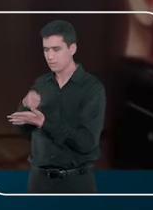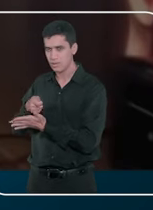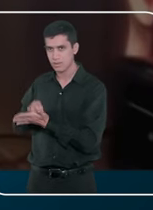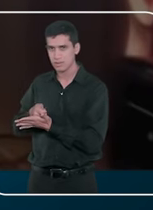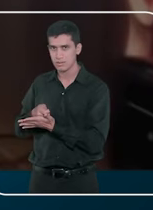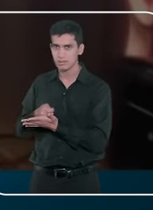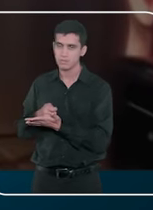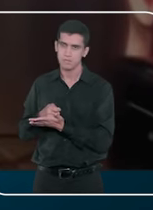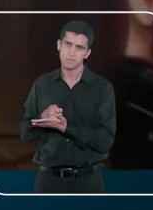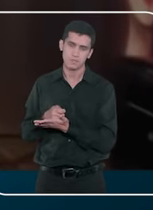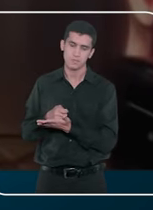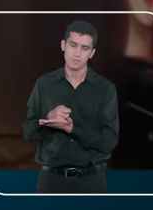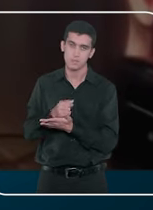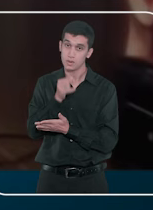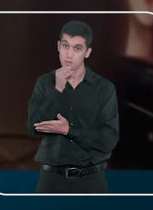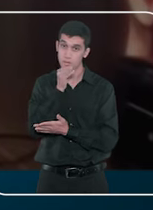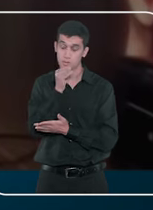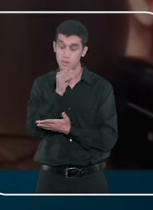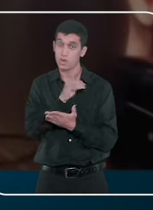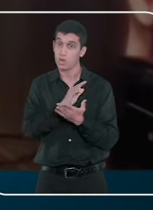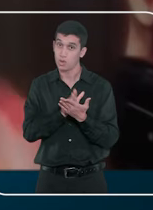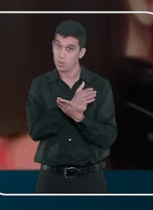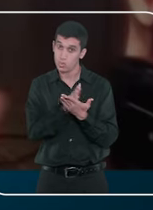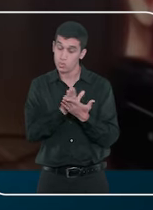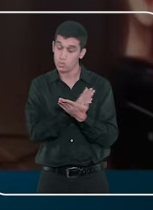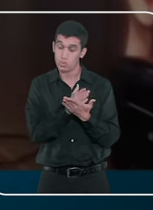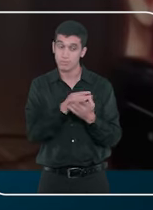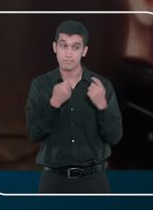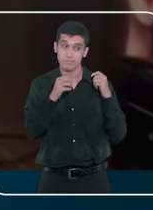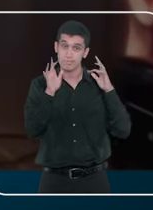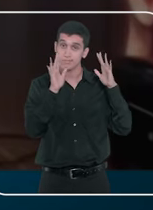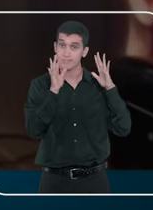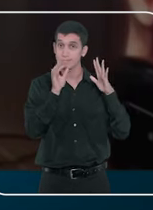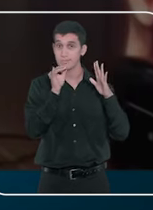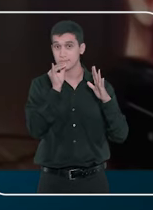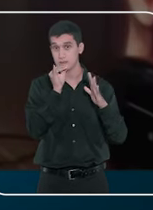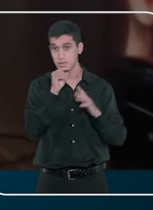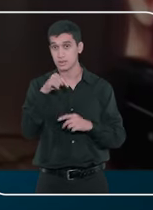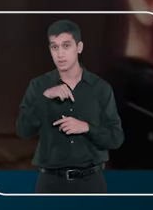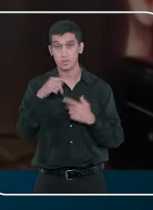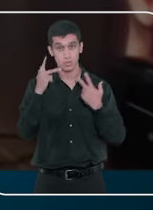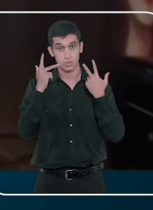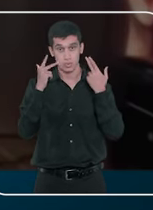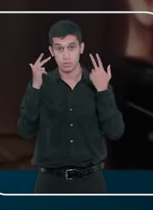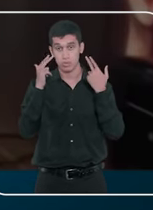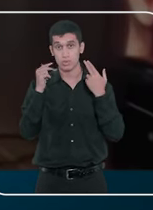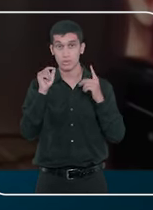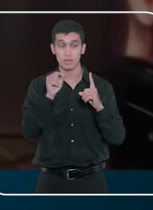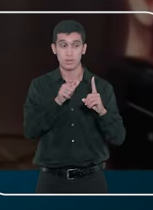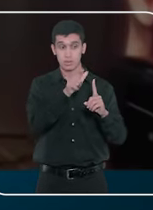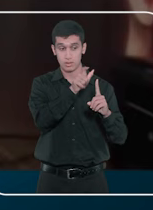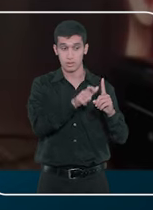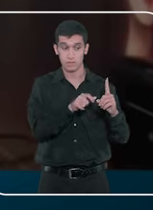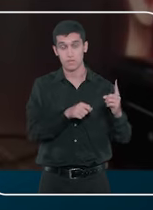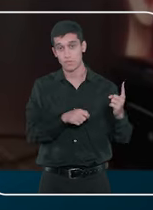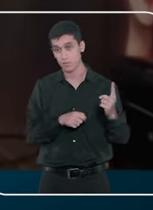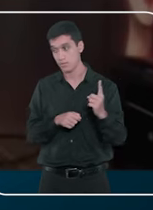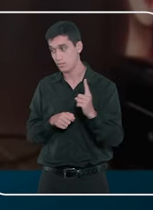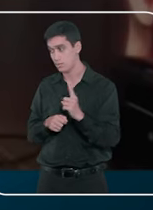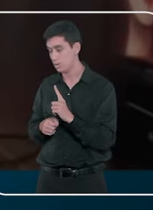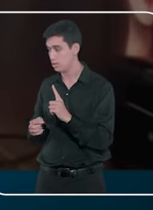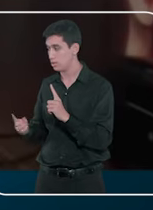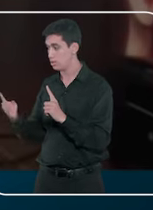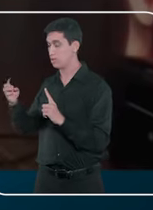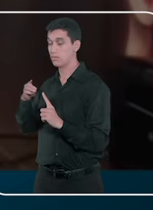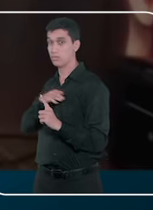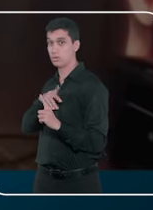considerados, inclusive, por exemplo, dando um caso bastante comum, que o interessado venha ao Ministério Público para a